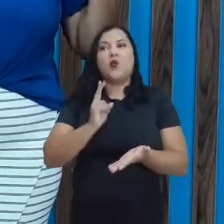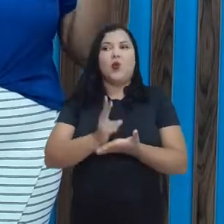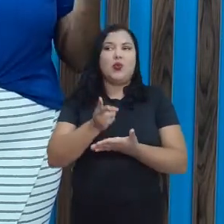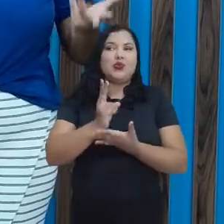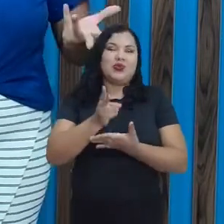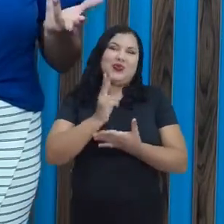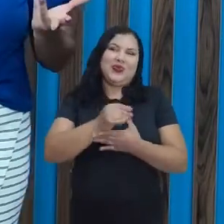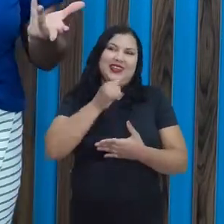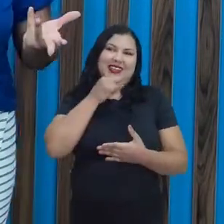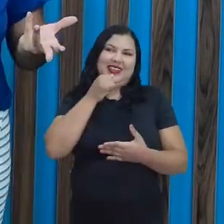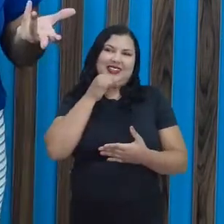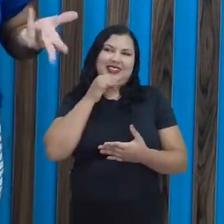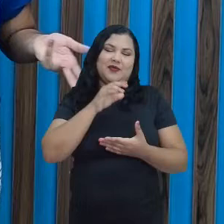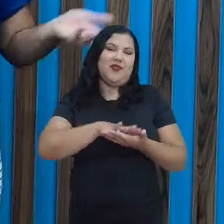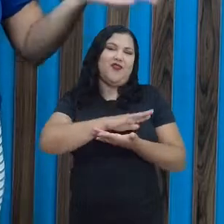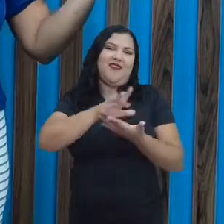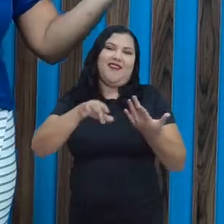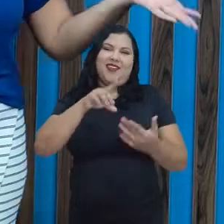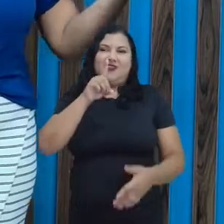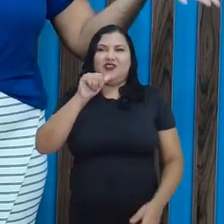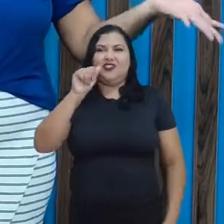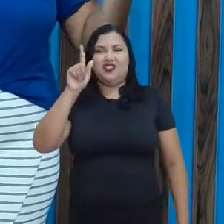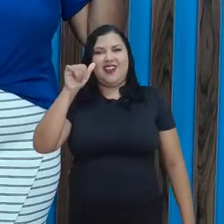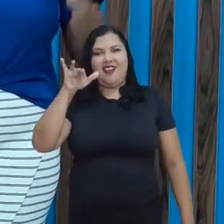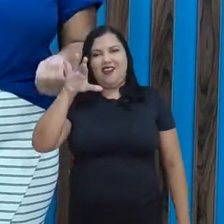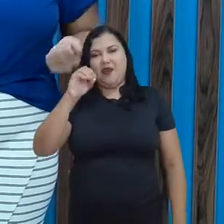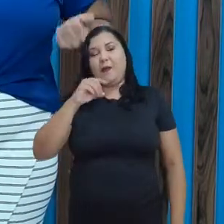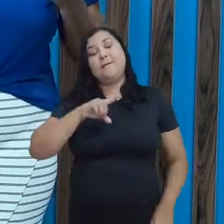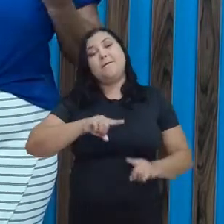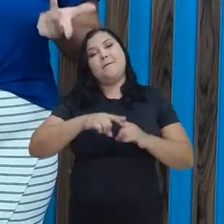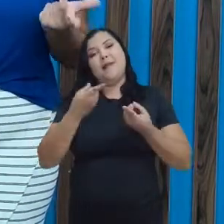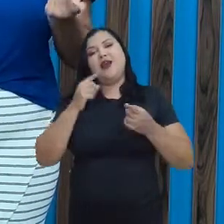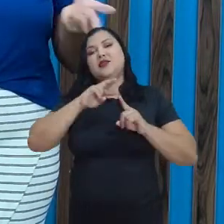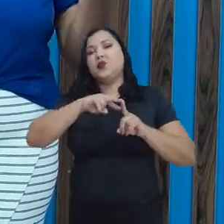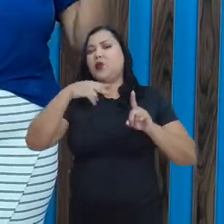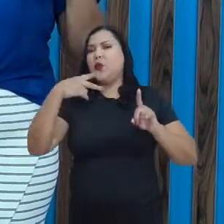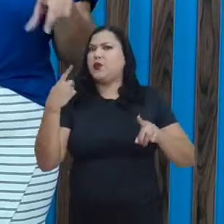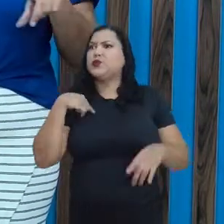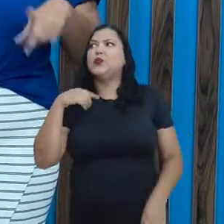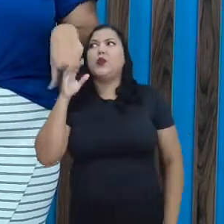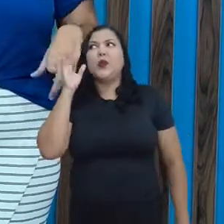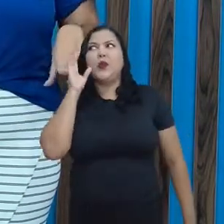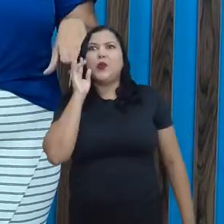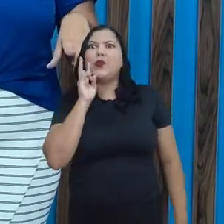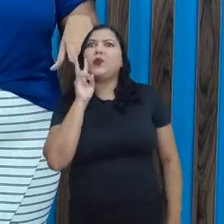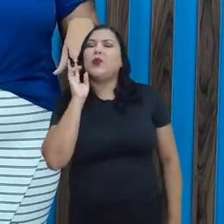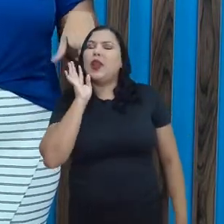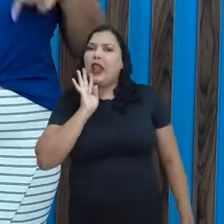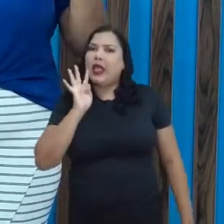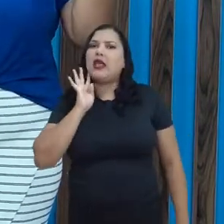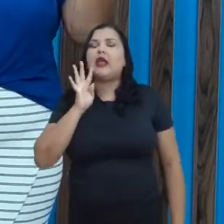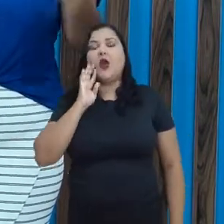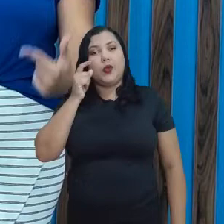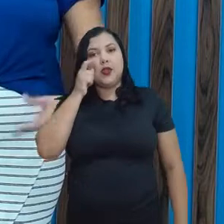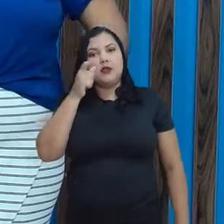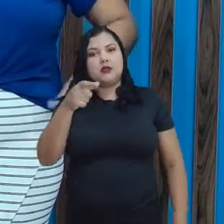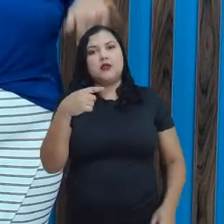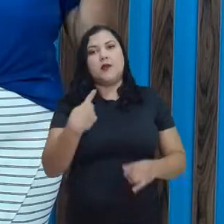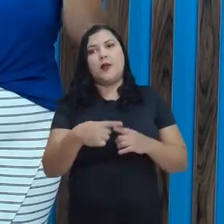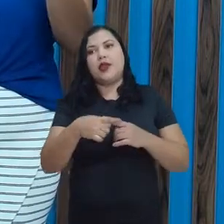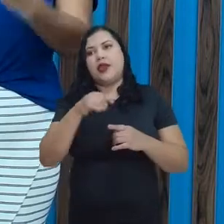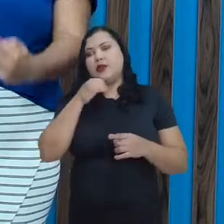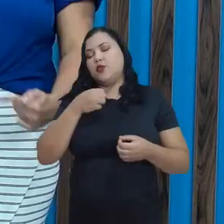para escrever sobre mim todos os dias. Mas é uma ferramenta interessantíssima, inclusive terapêutica. Sim. Porque ali a gente